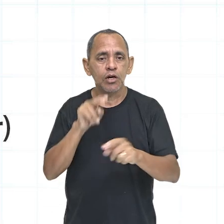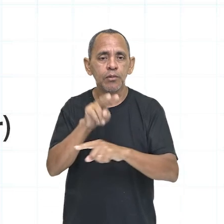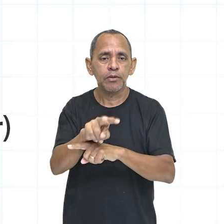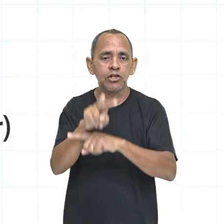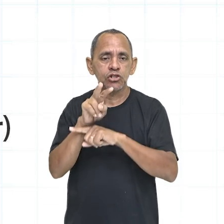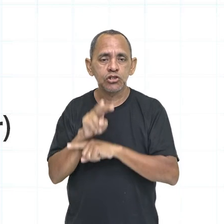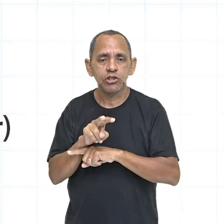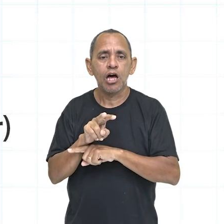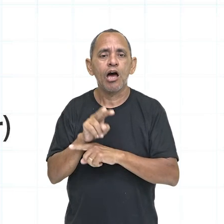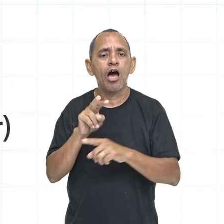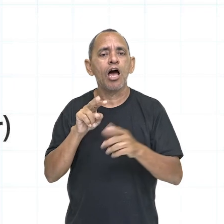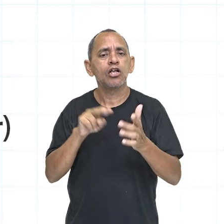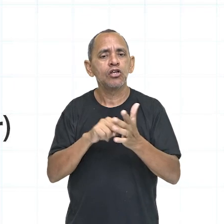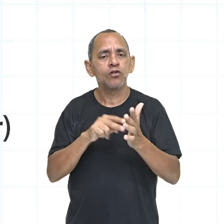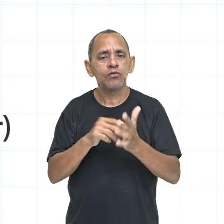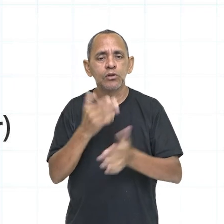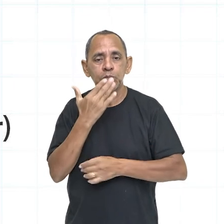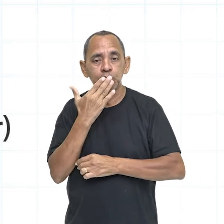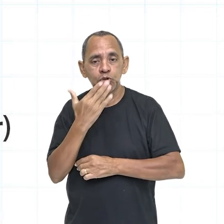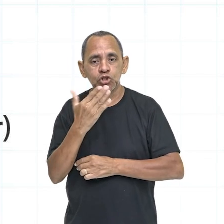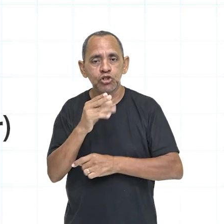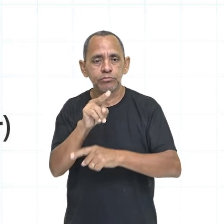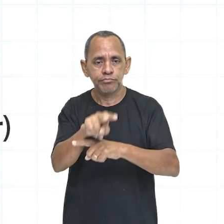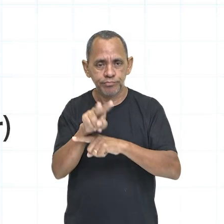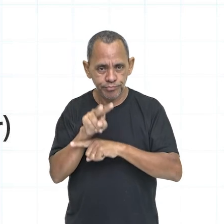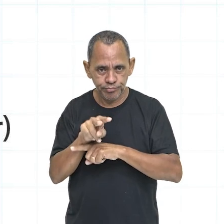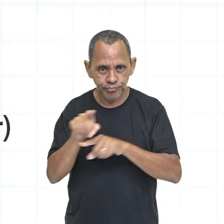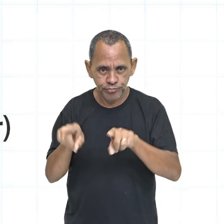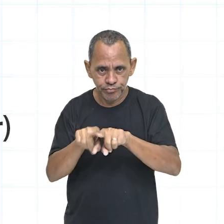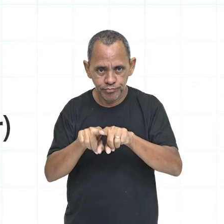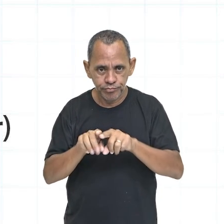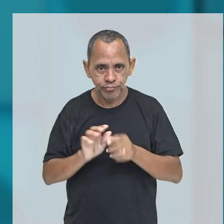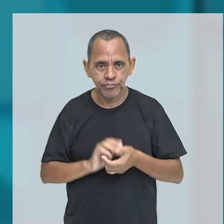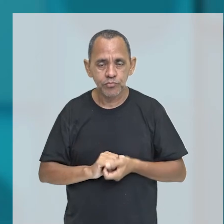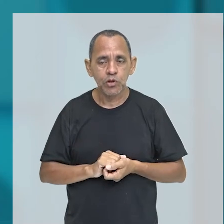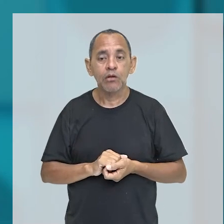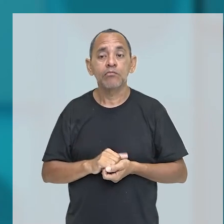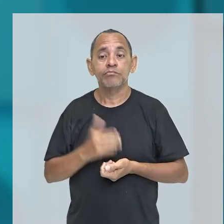pedir emprestado. Tá certo, gente? Então, assim, com essa